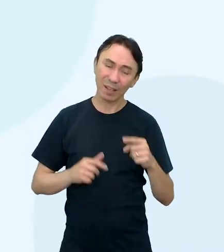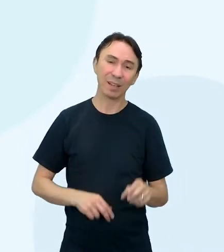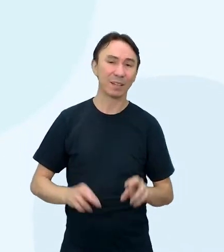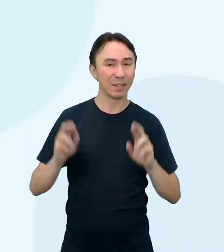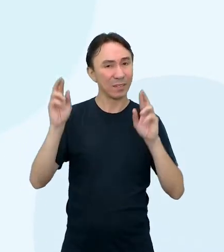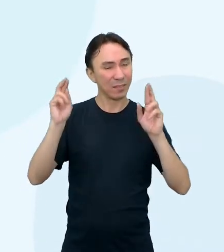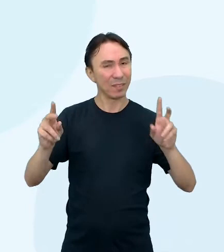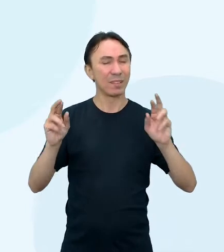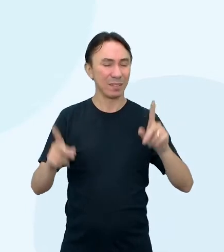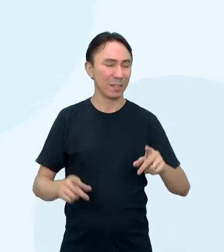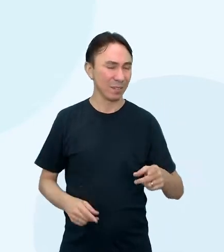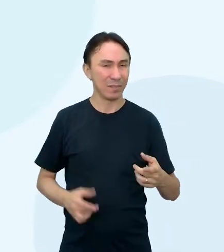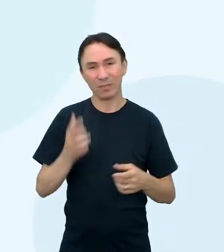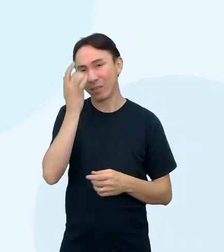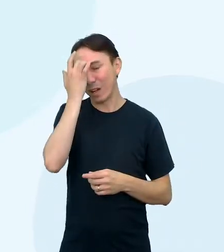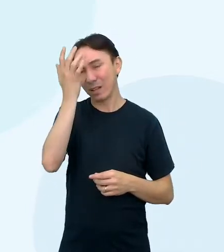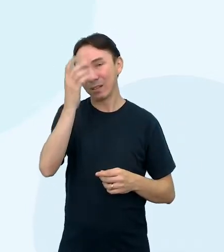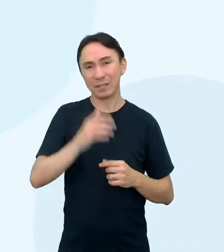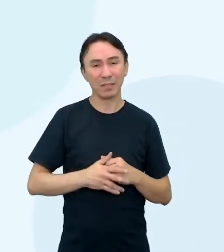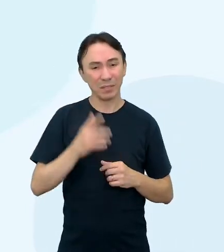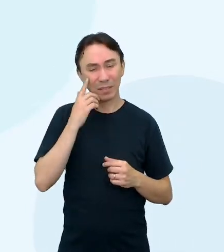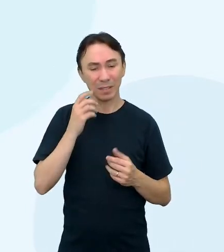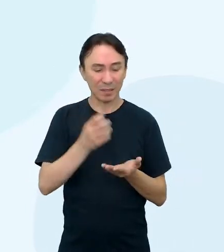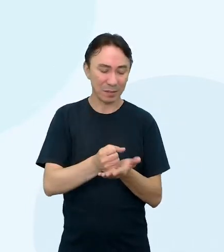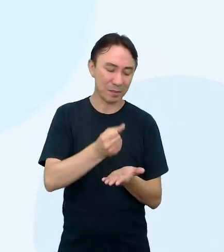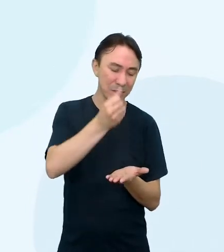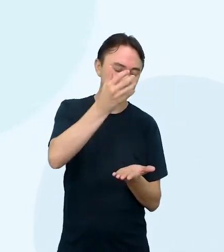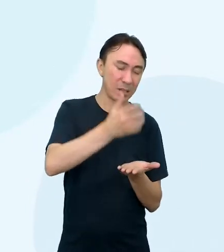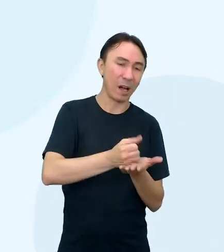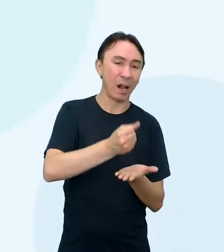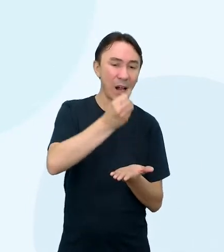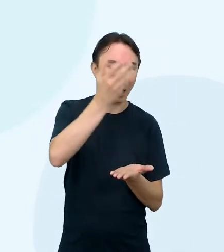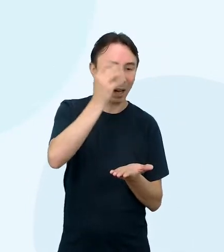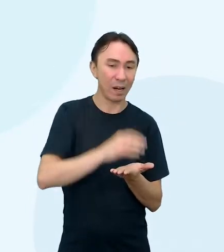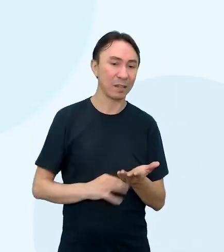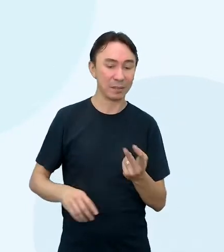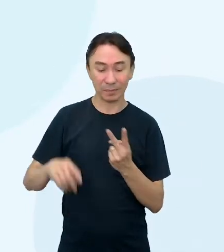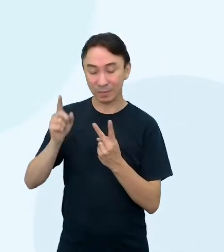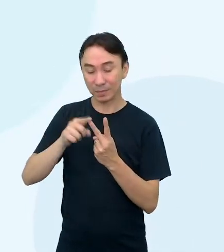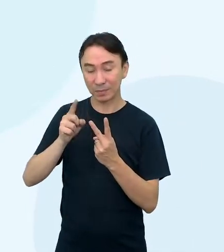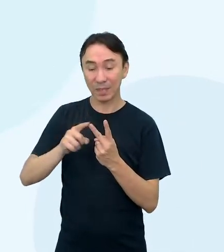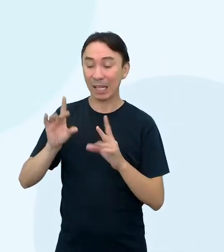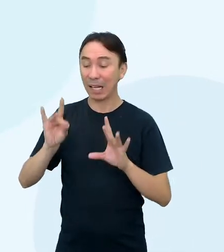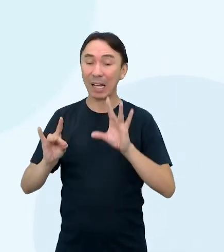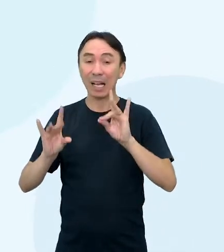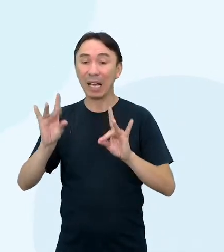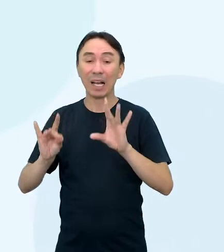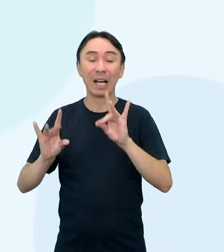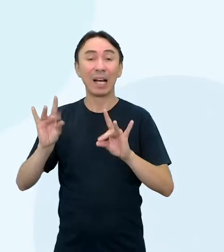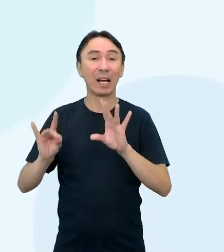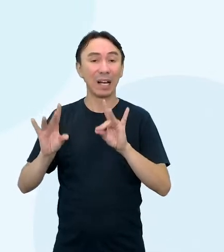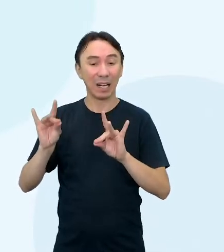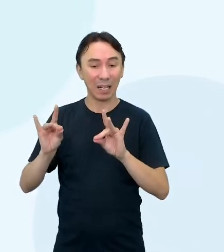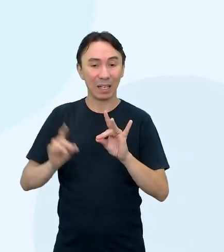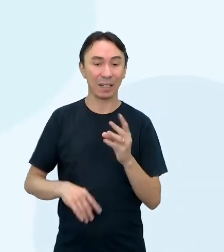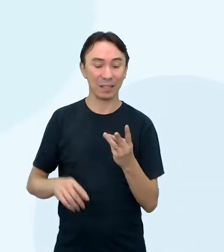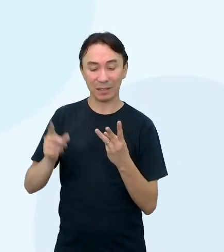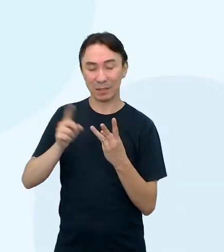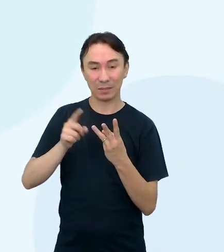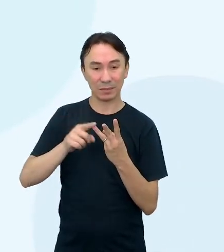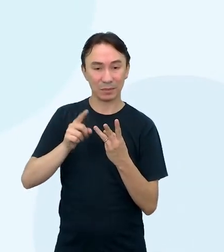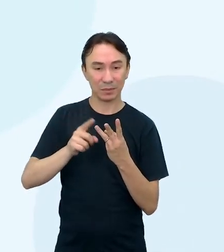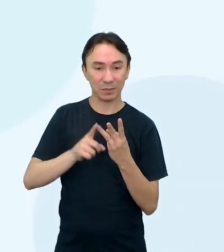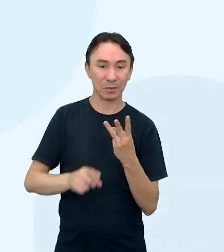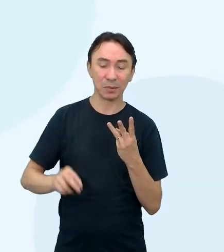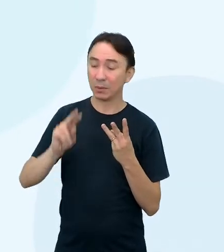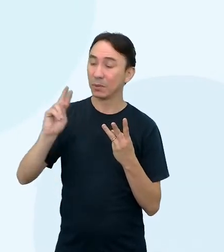a consistência dele, como areia. O argiloso, ele é mais liguento e o humoso, ele é mais escuro também, porque